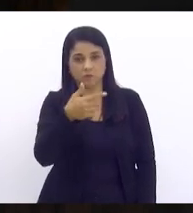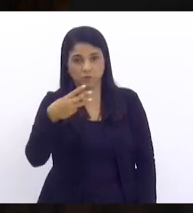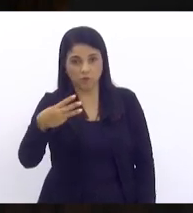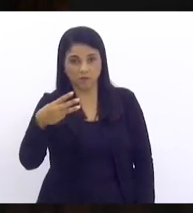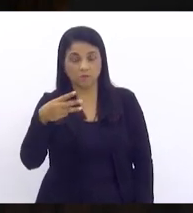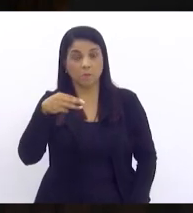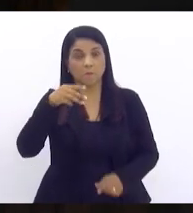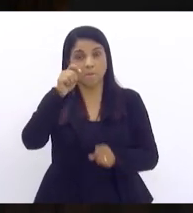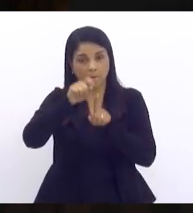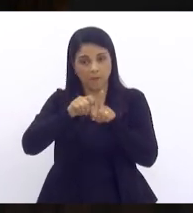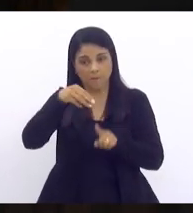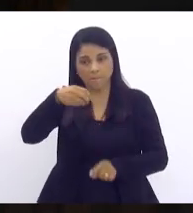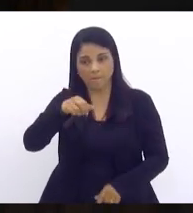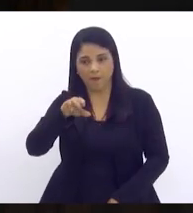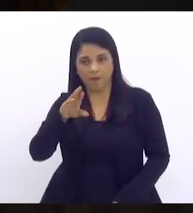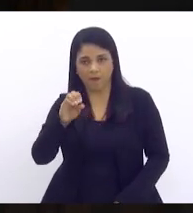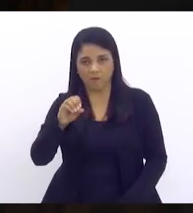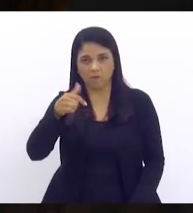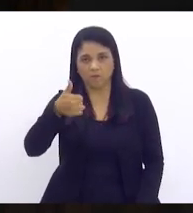natureza possuem